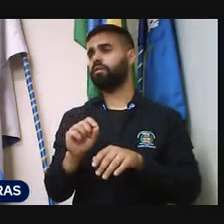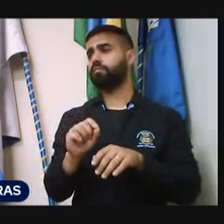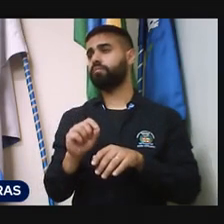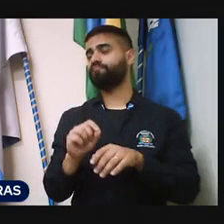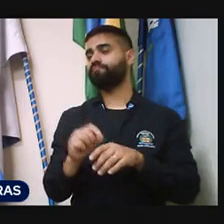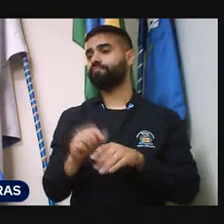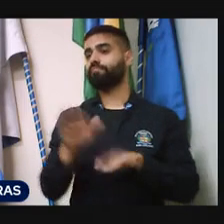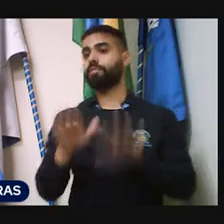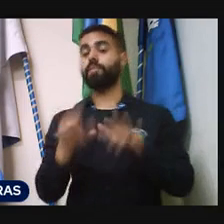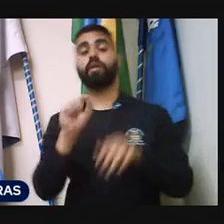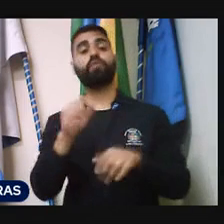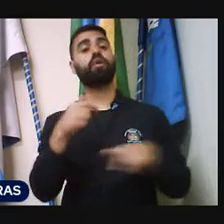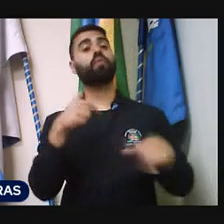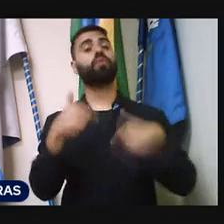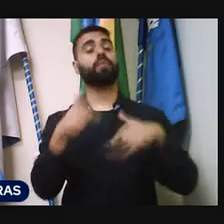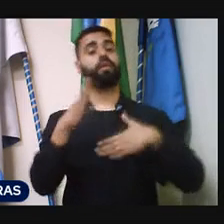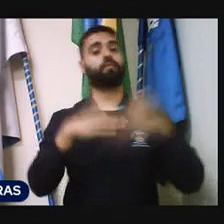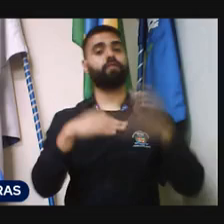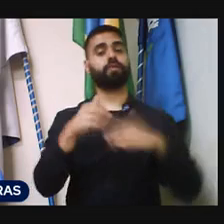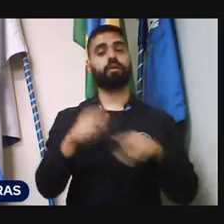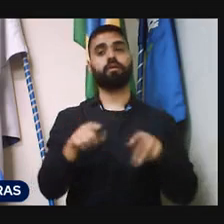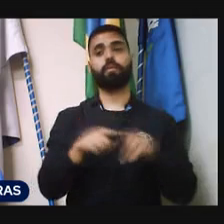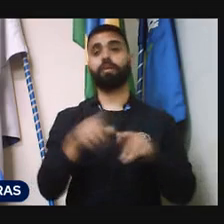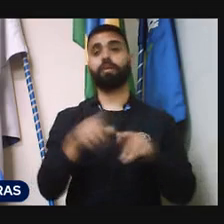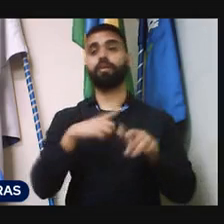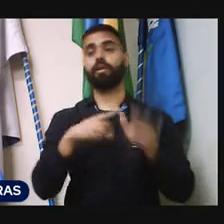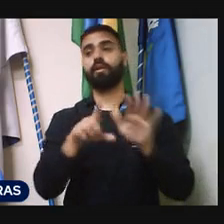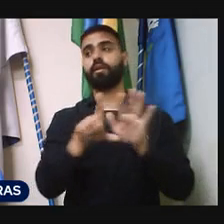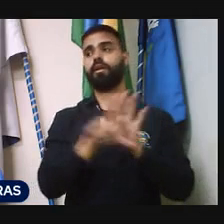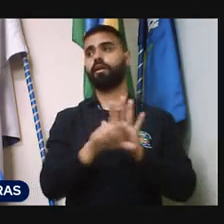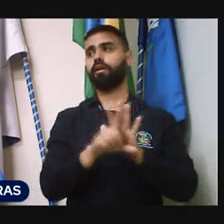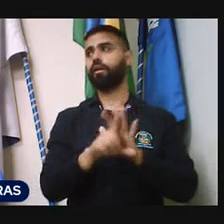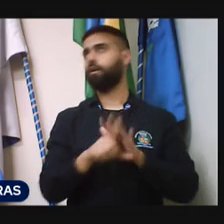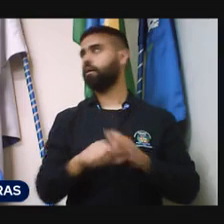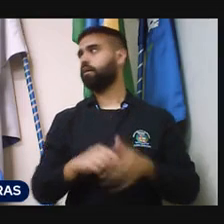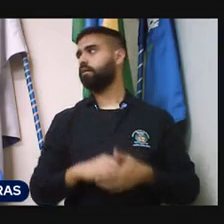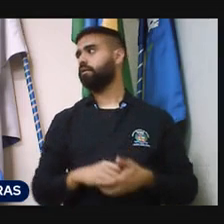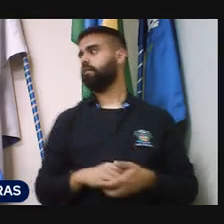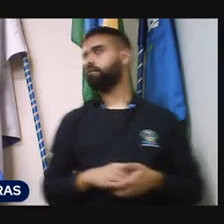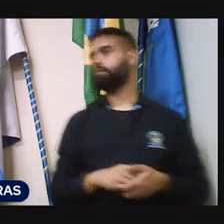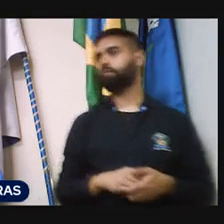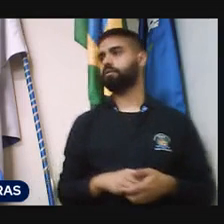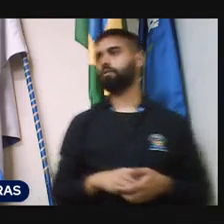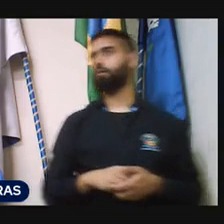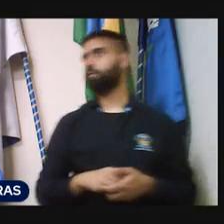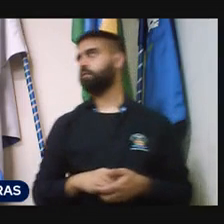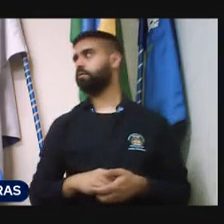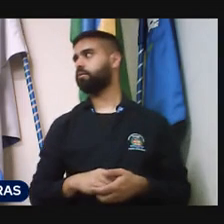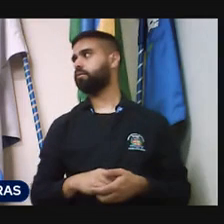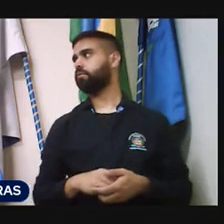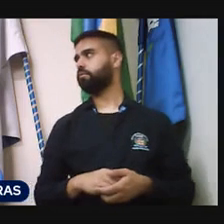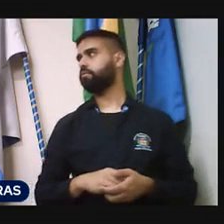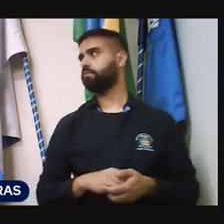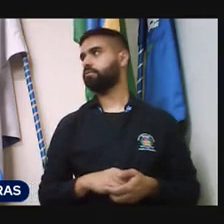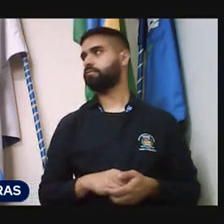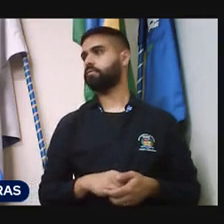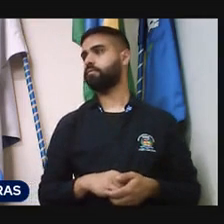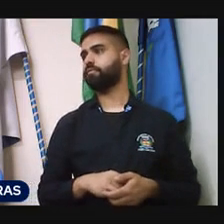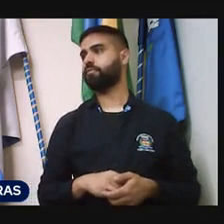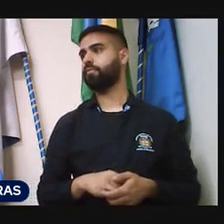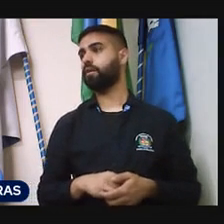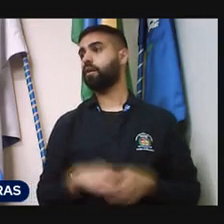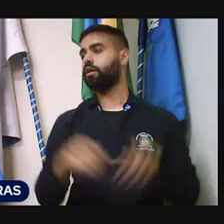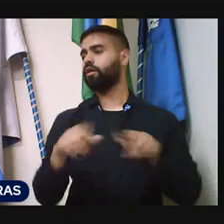do cargo ou emprego público na forma prevista em lei ressalvadas as nomeações para cargo em comissão declarado a minha só exoneração